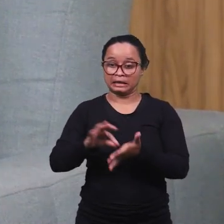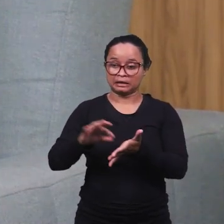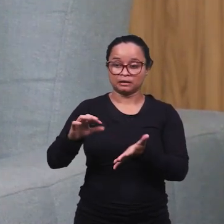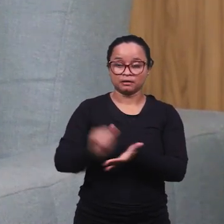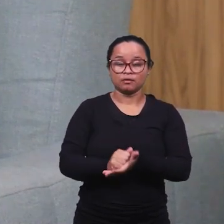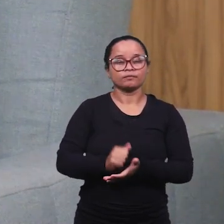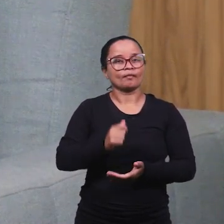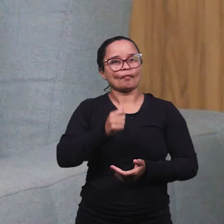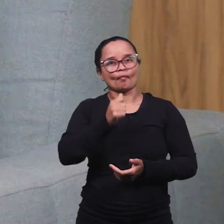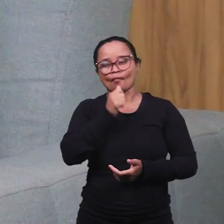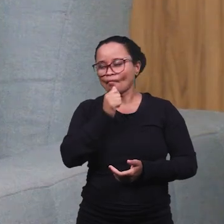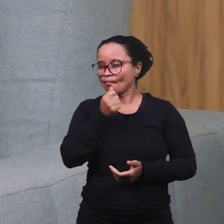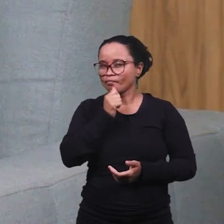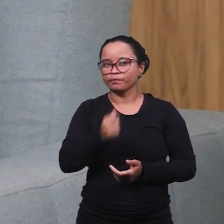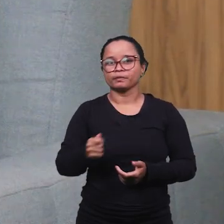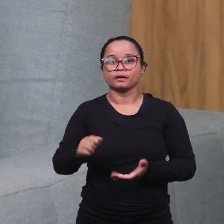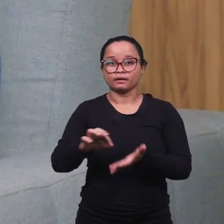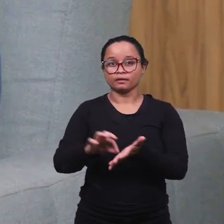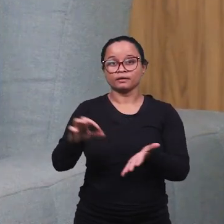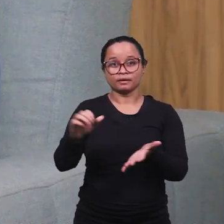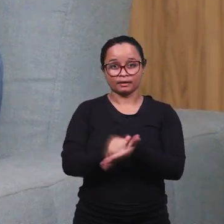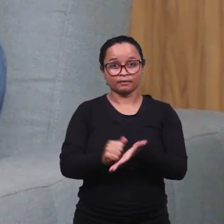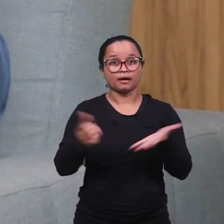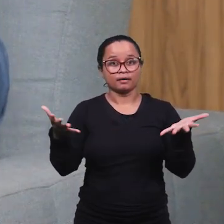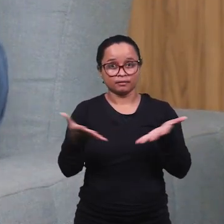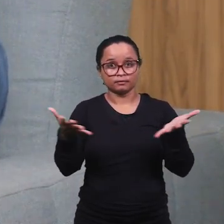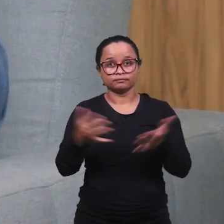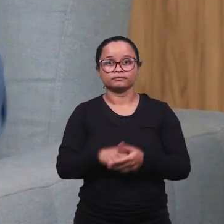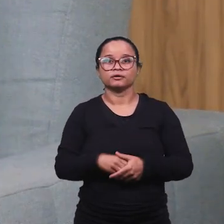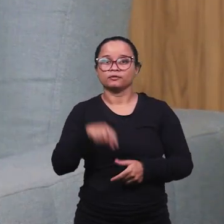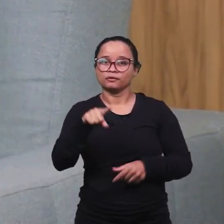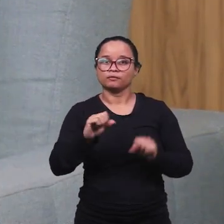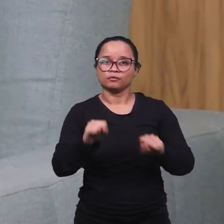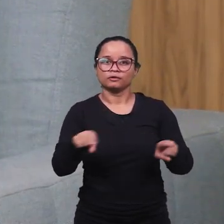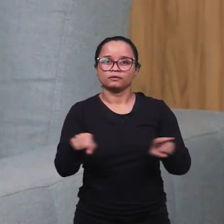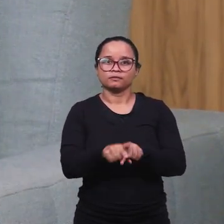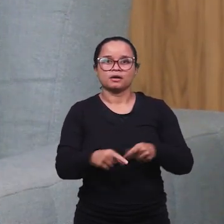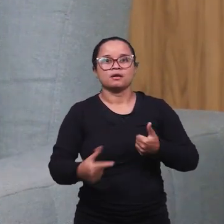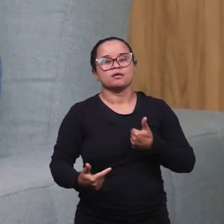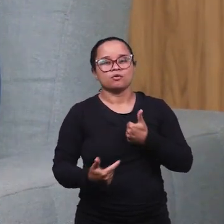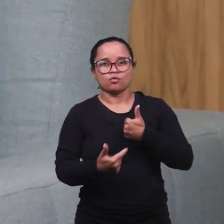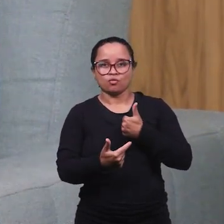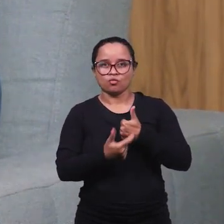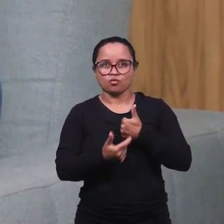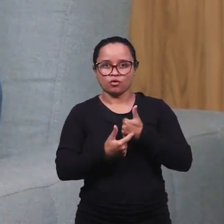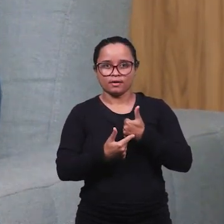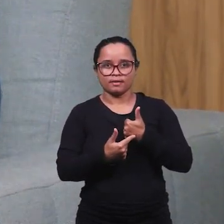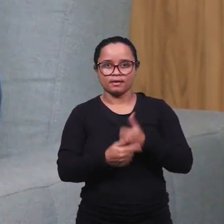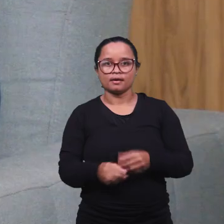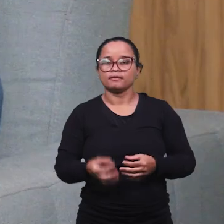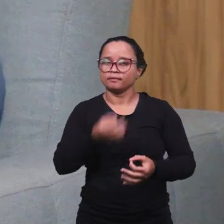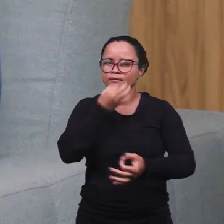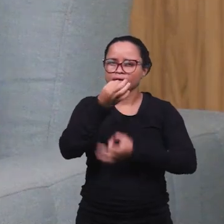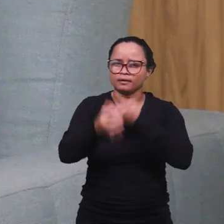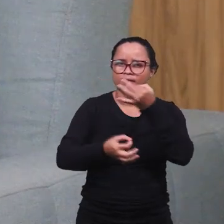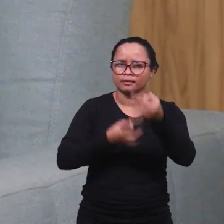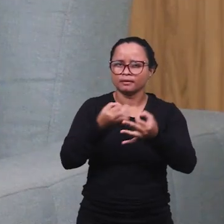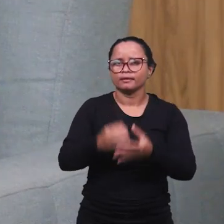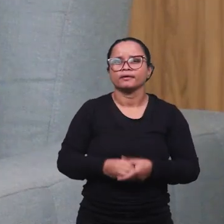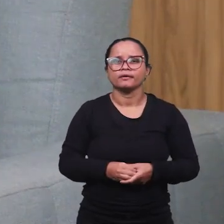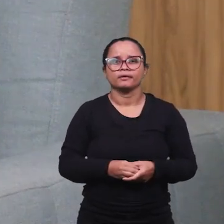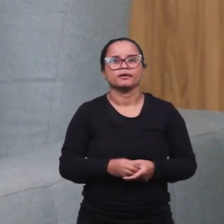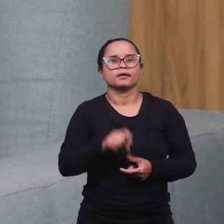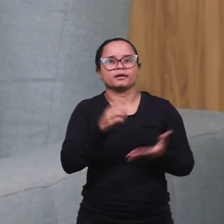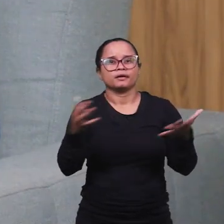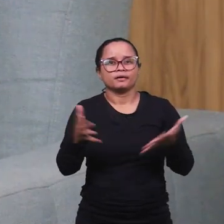que, se você ainda não está inscrito no canal, se inscreva agora mesmo e que você possa também curtir e dar ali o seu